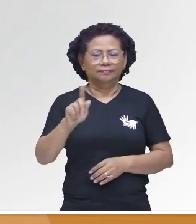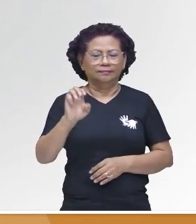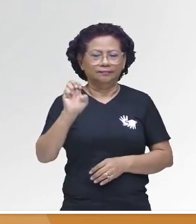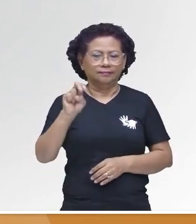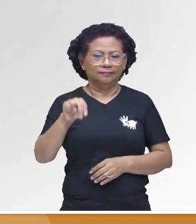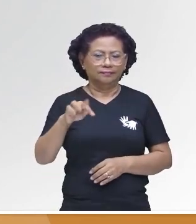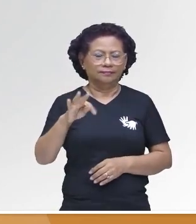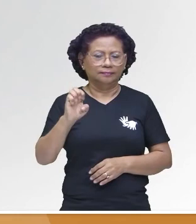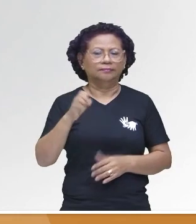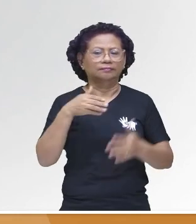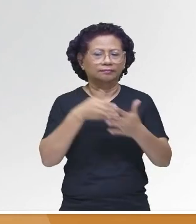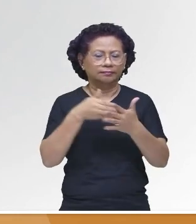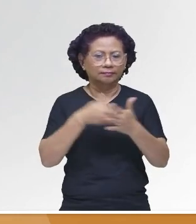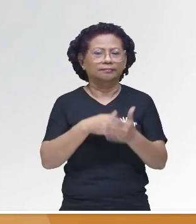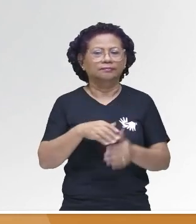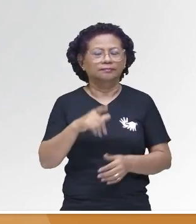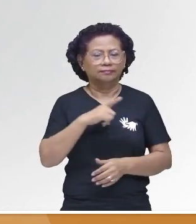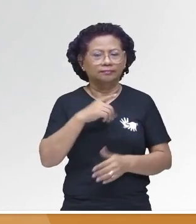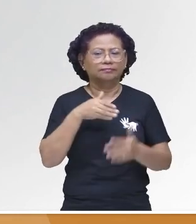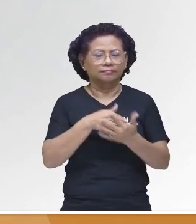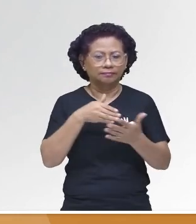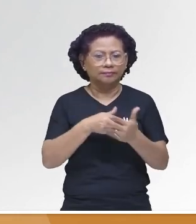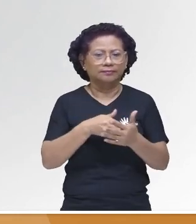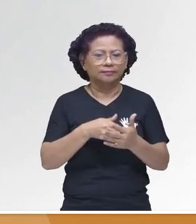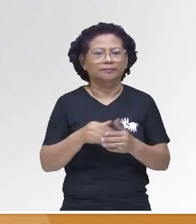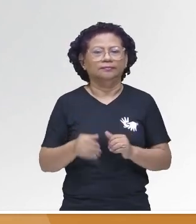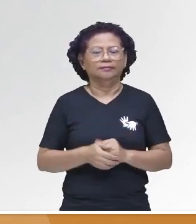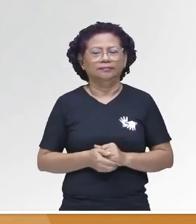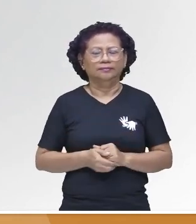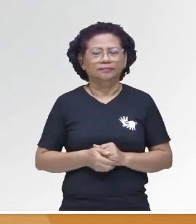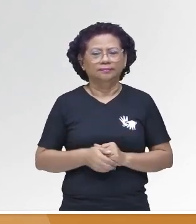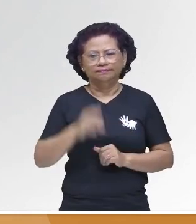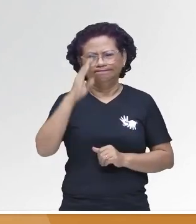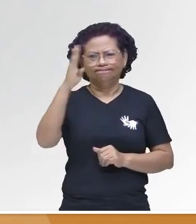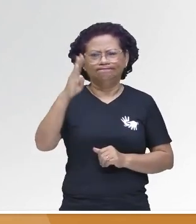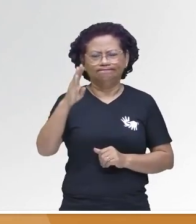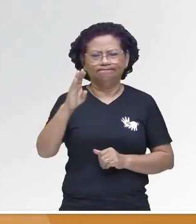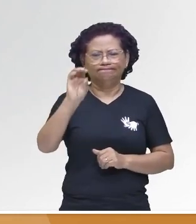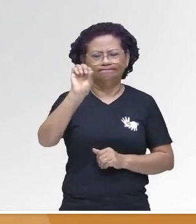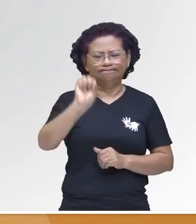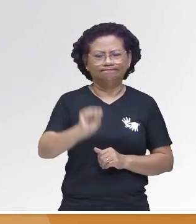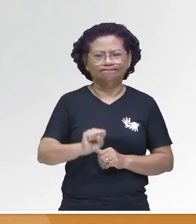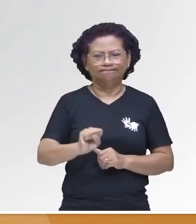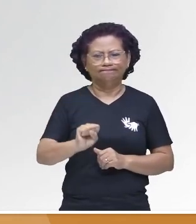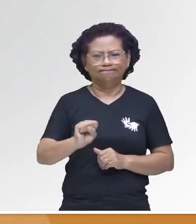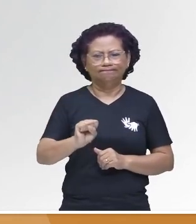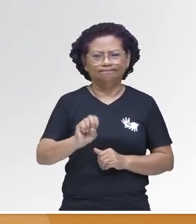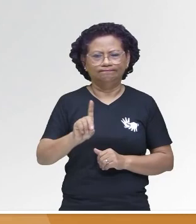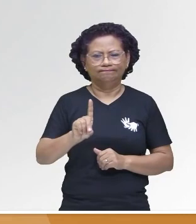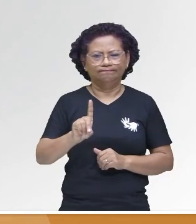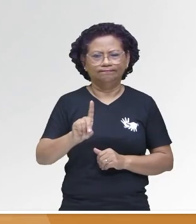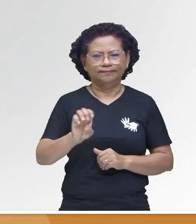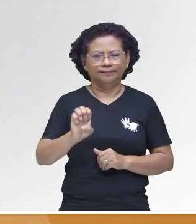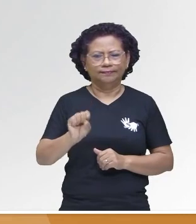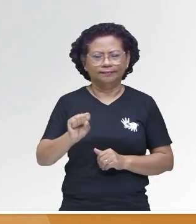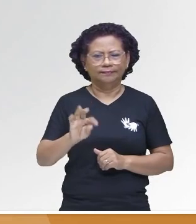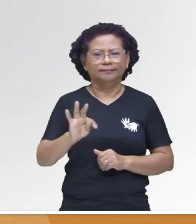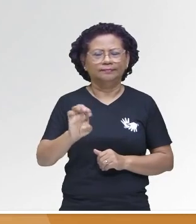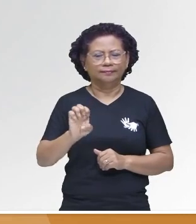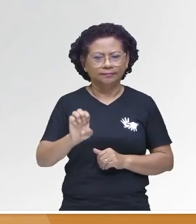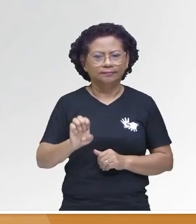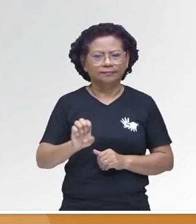se limitava ao sudeste do Brasil. Qual era, então, a solução? A daqueles 3 partidos